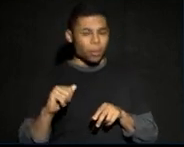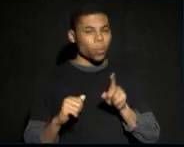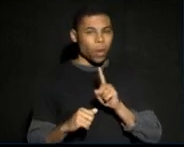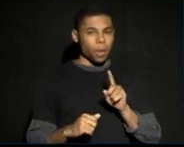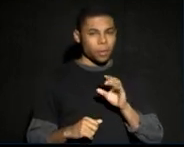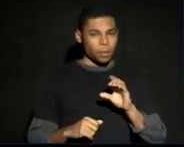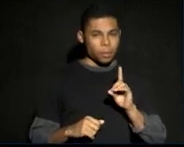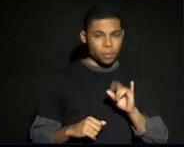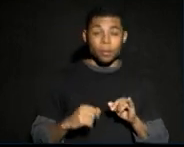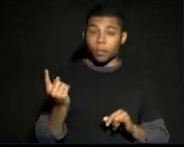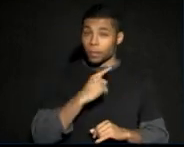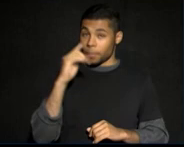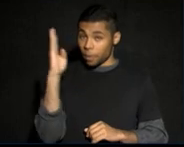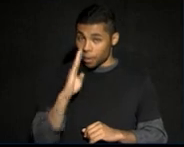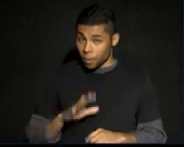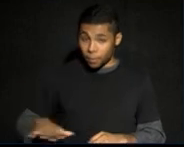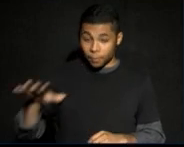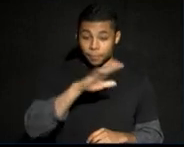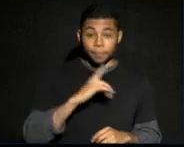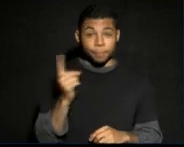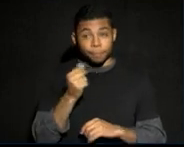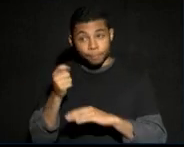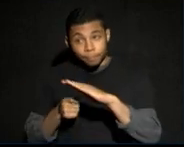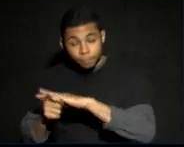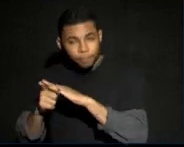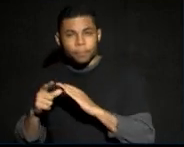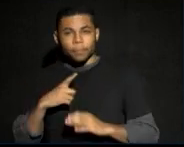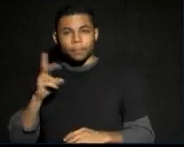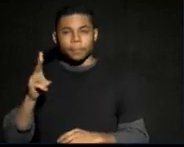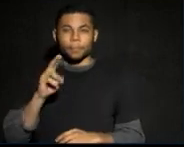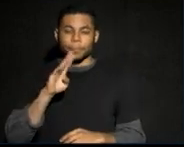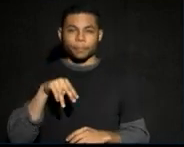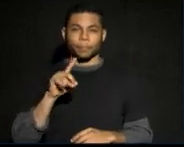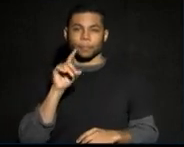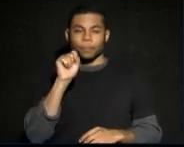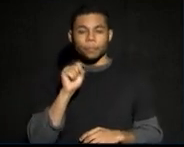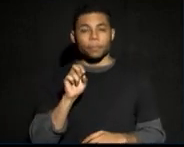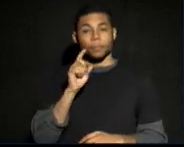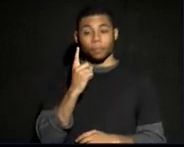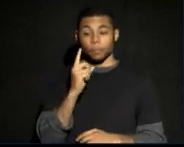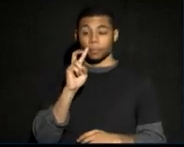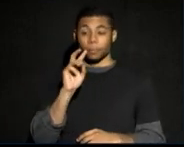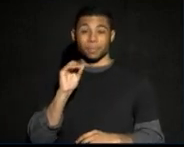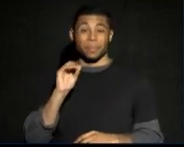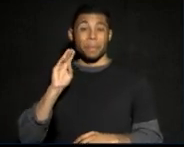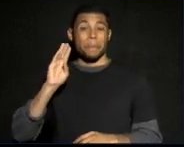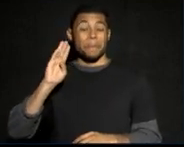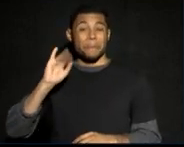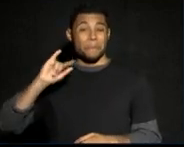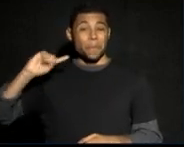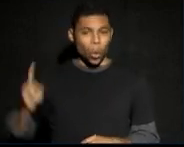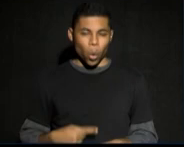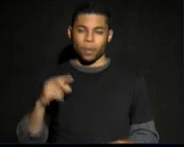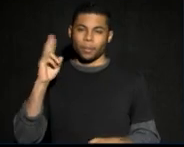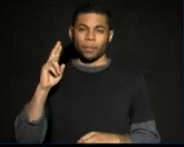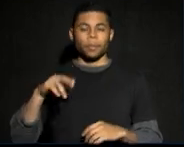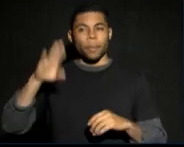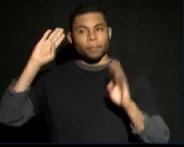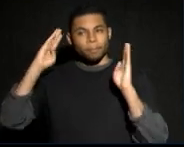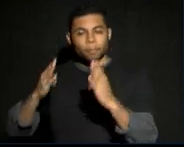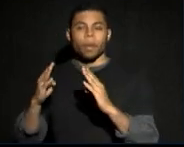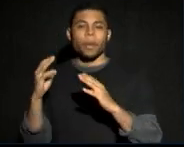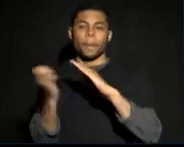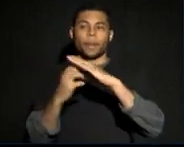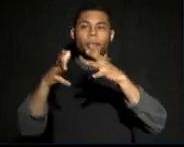nesses três anos nós aqui brasileiros investimos de subsídio no BNDS 150 bilhões de reais muito